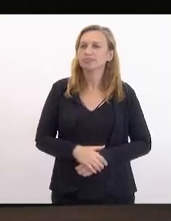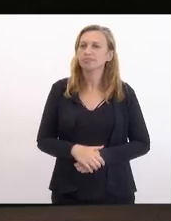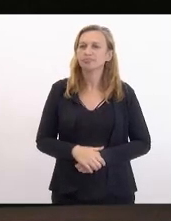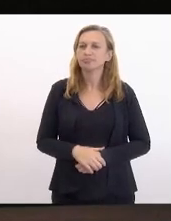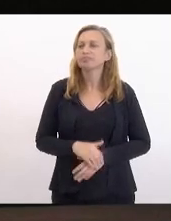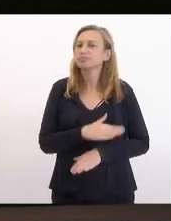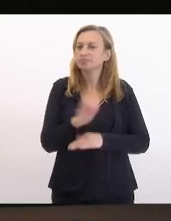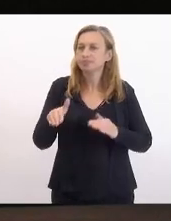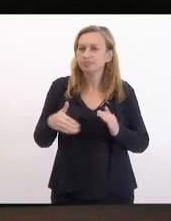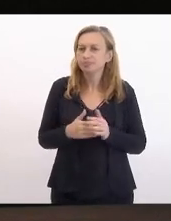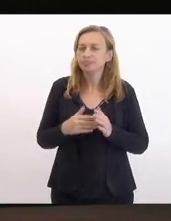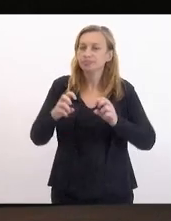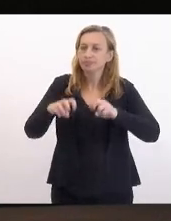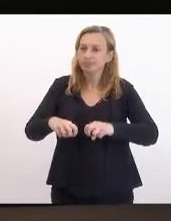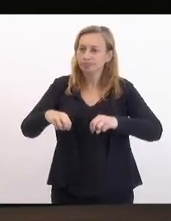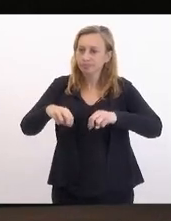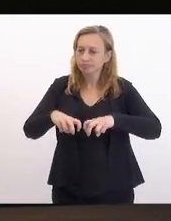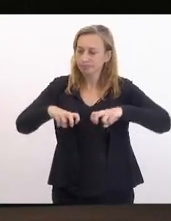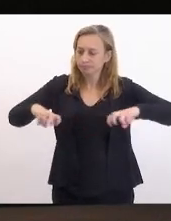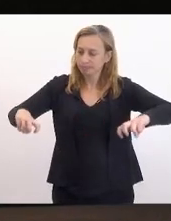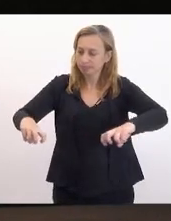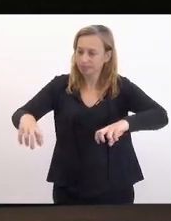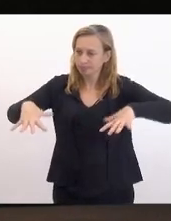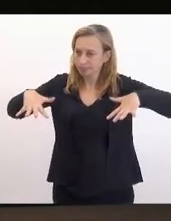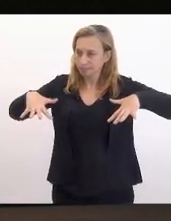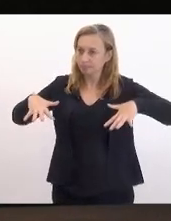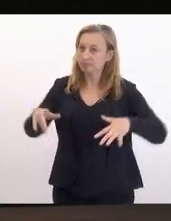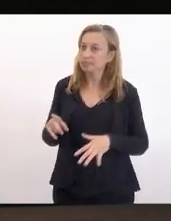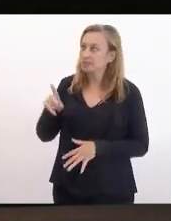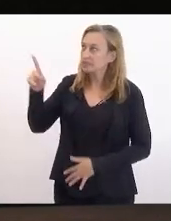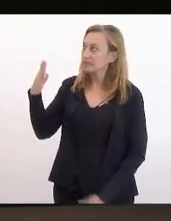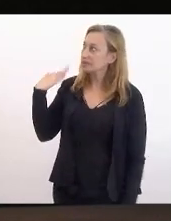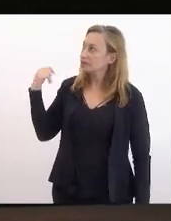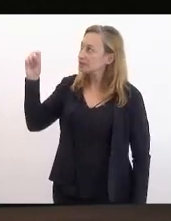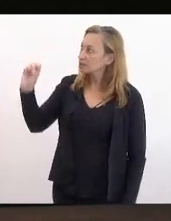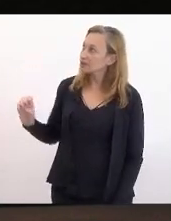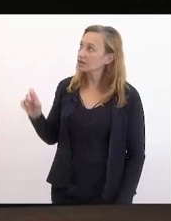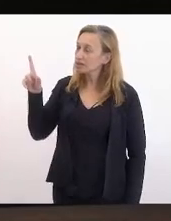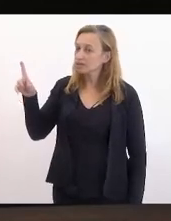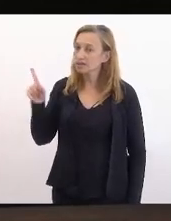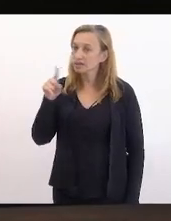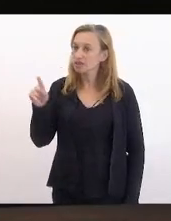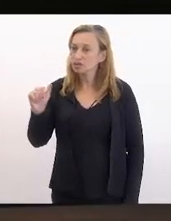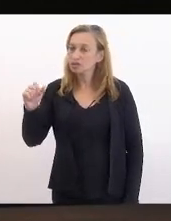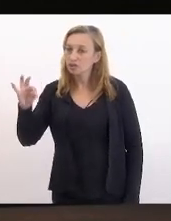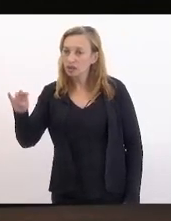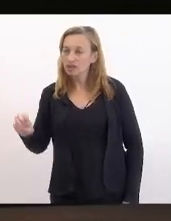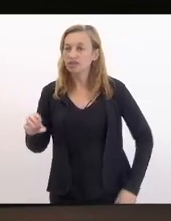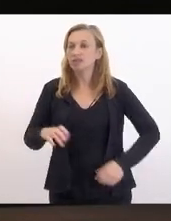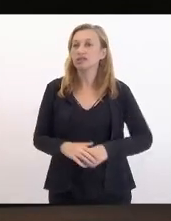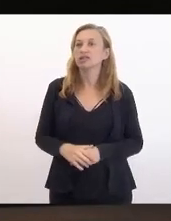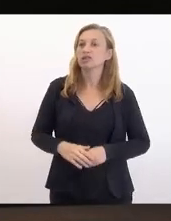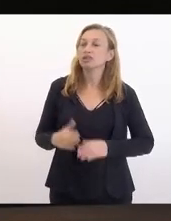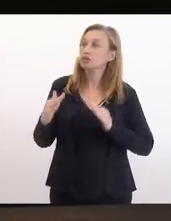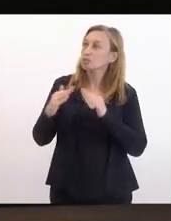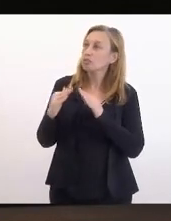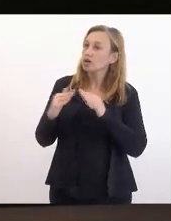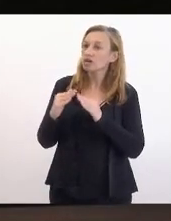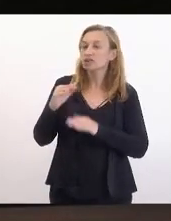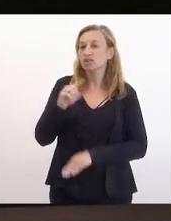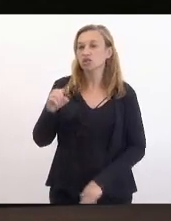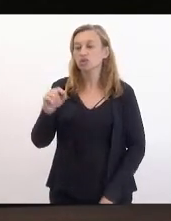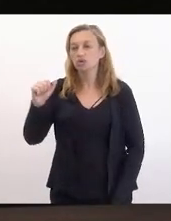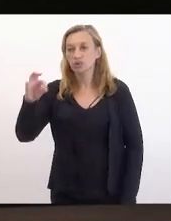a todos que estão na galeria principalmente o povo lado esquerdo aqui que o povo da zona leste que são os moradores